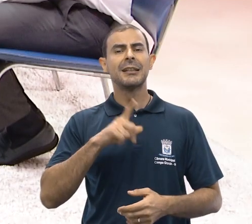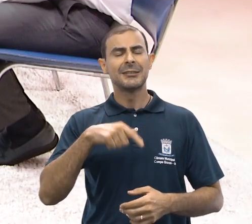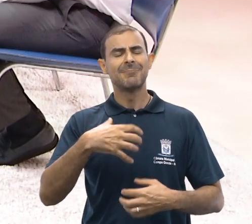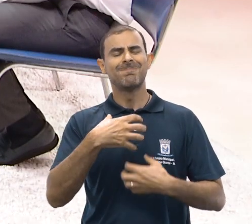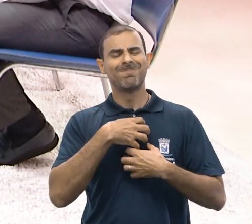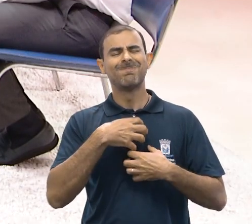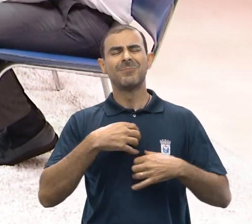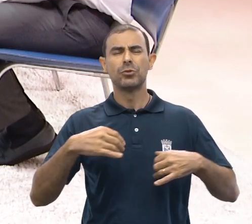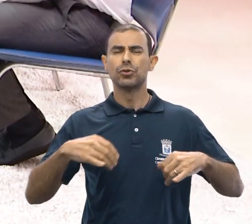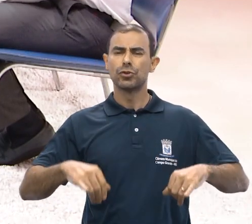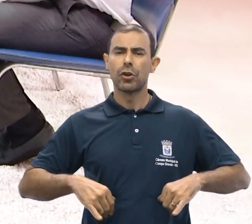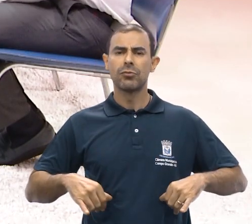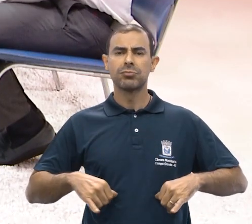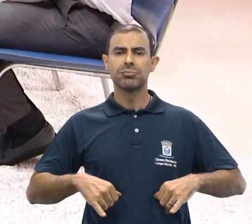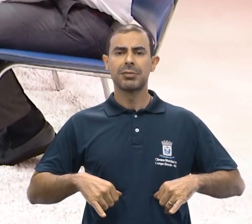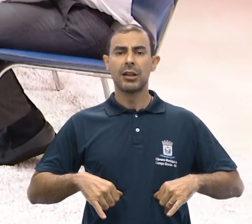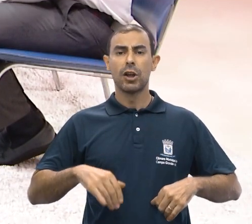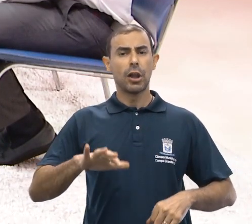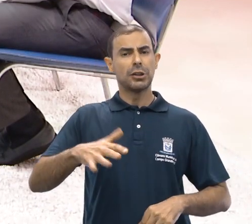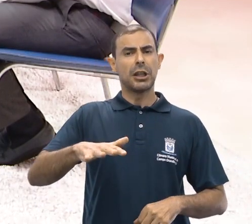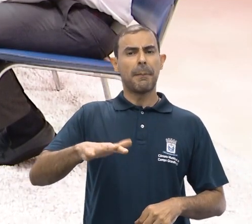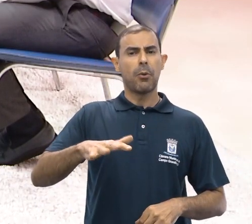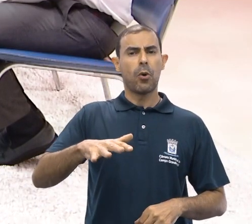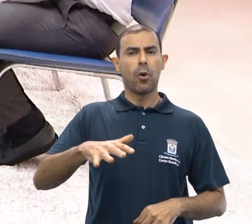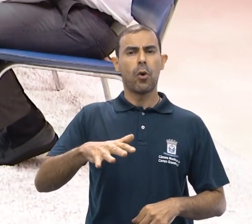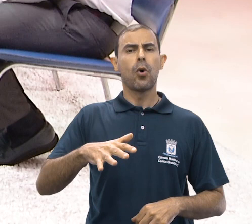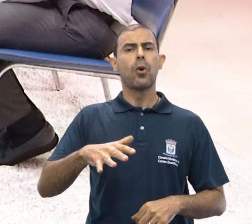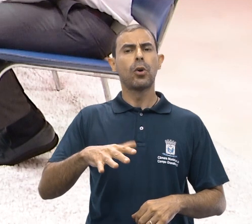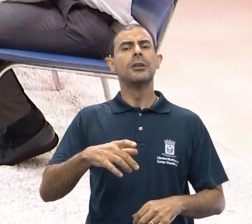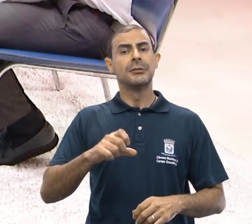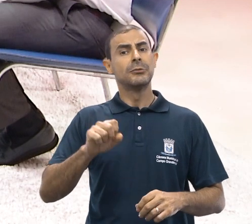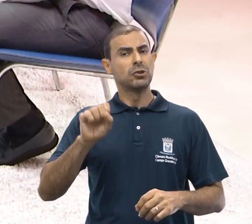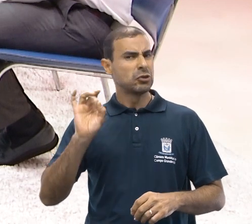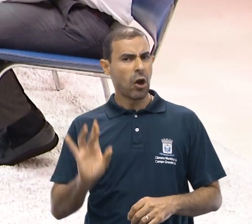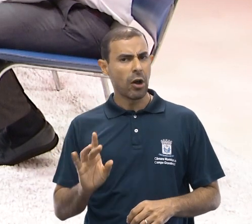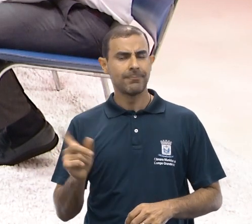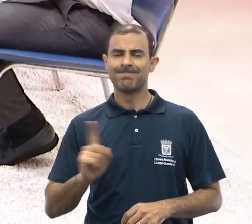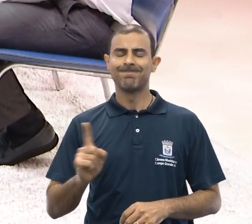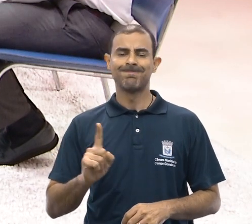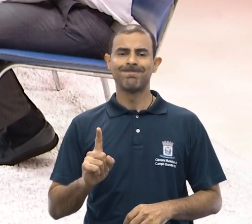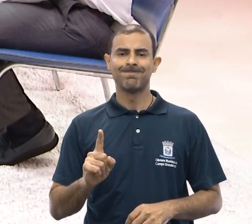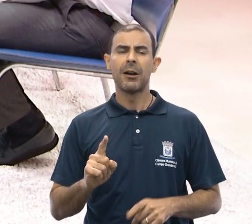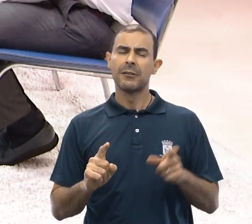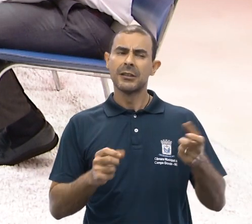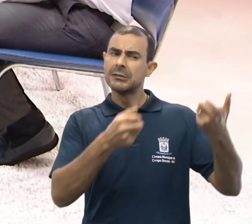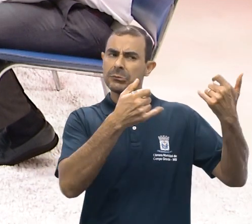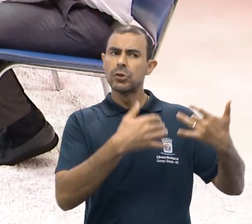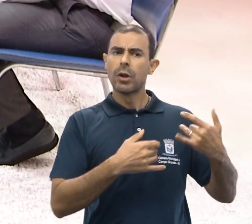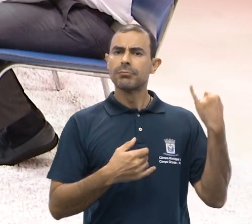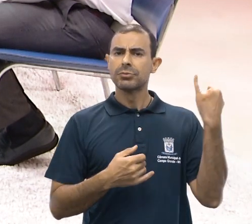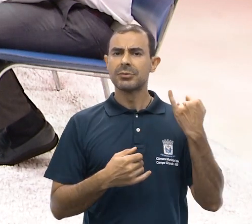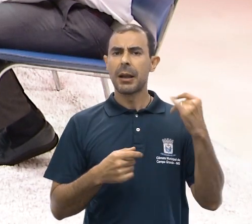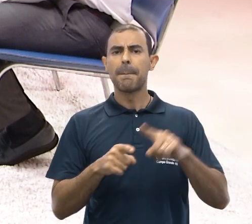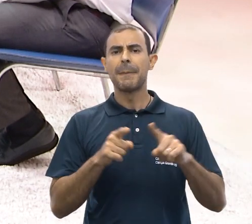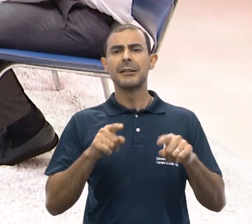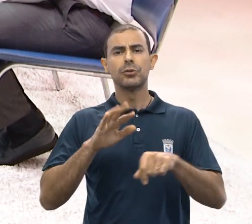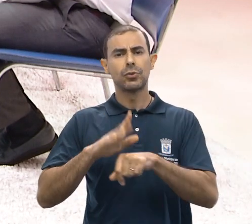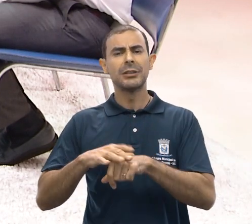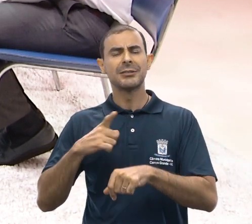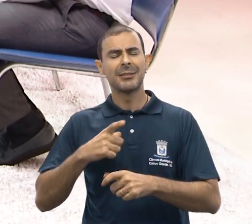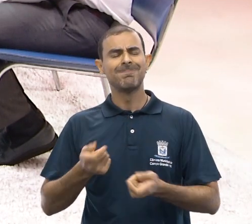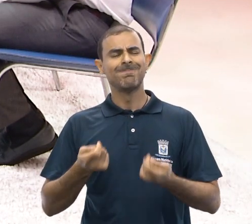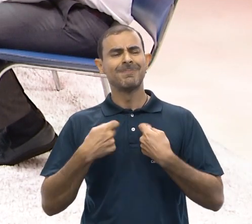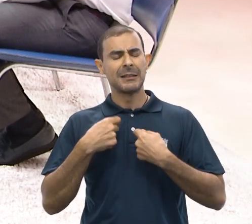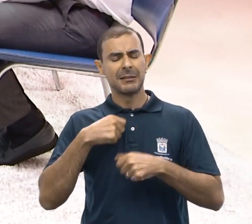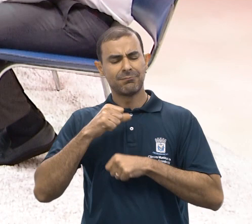machuca, e não é só, doutor, a tremura, viu? É que o senhor disse, realmente é importante, mas ela mexe muito com o emocional da pessoa.